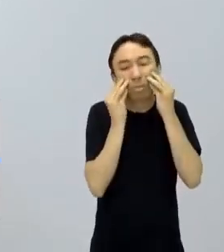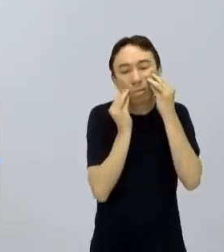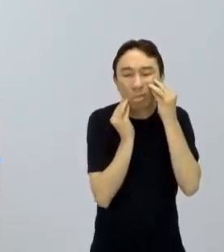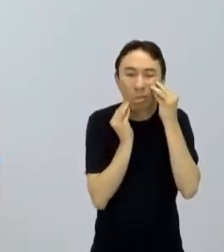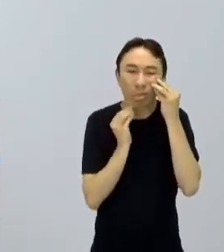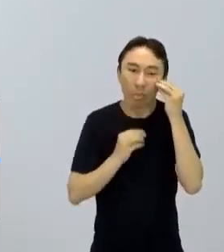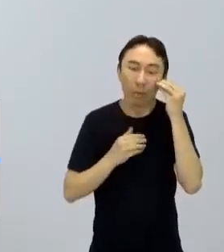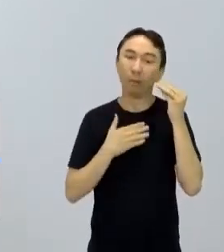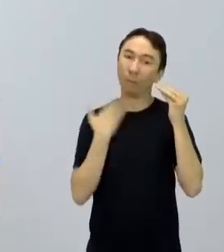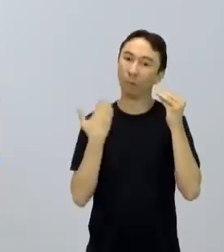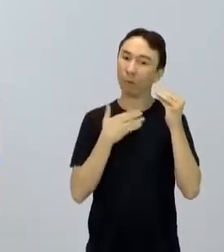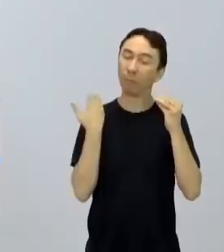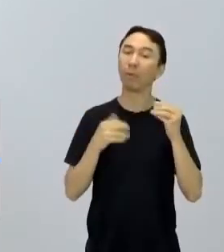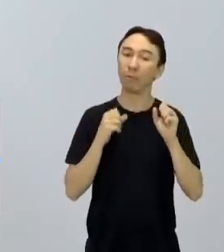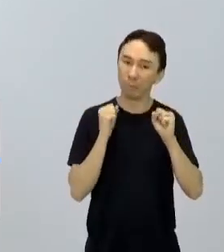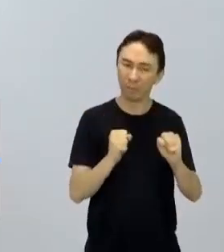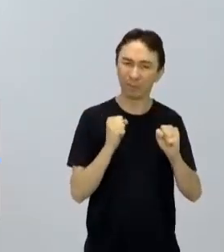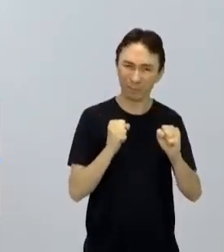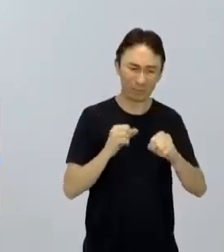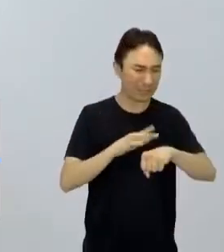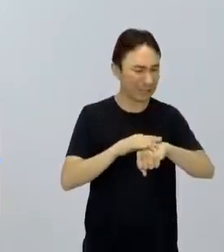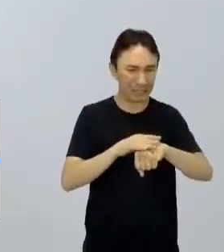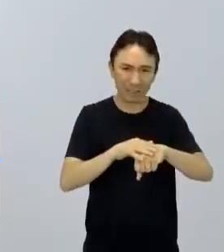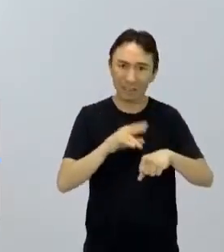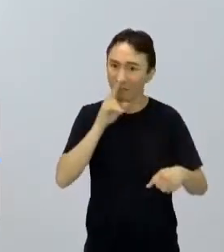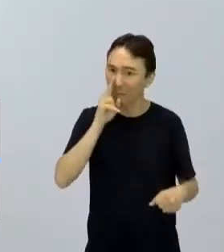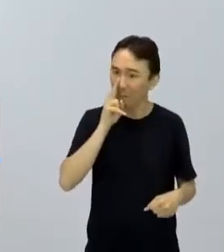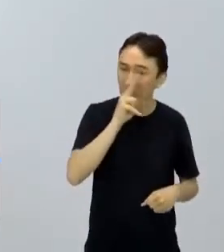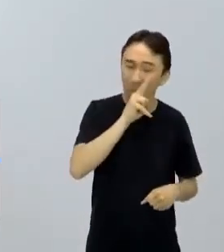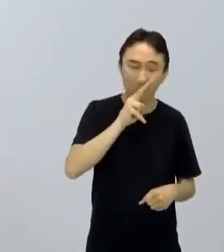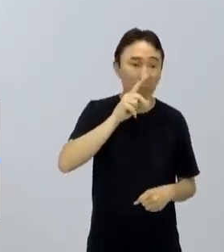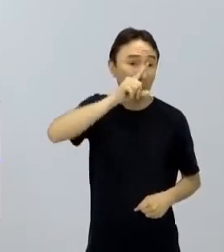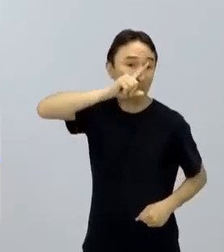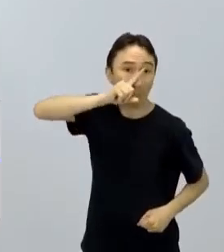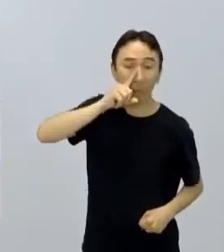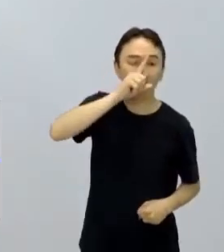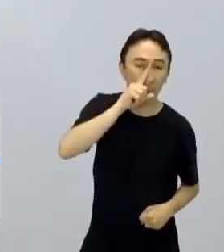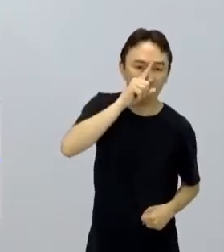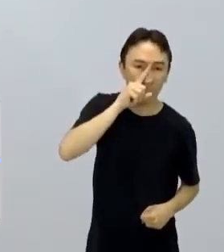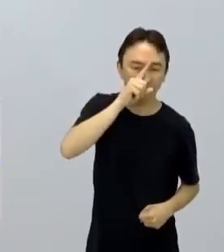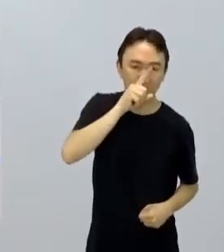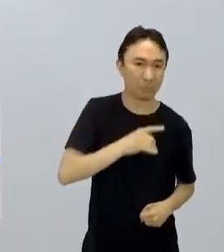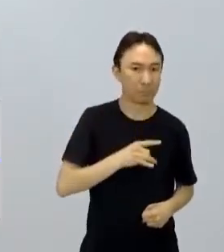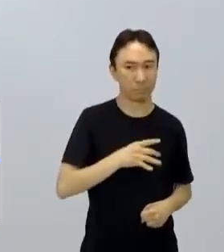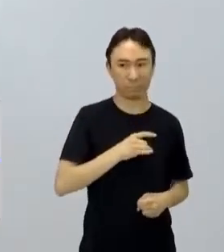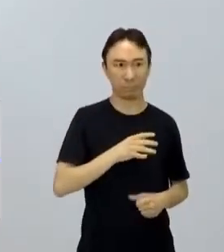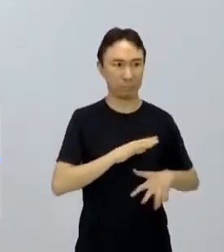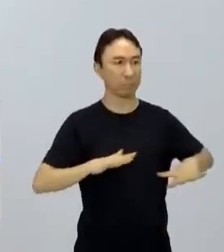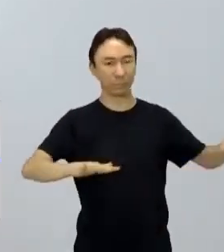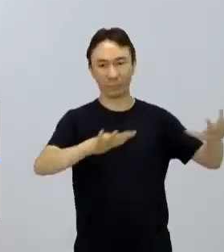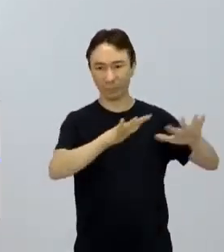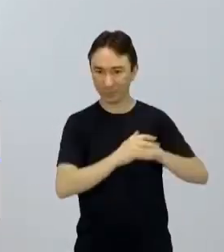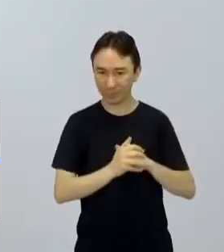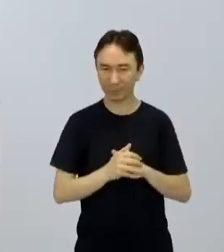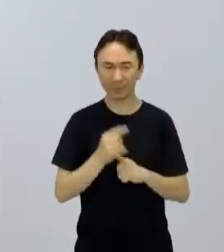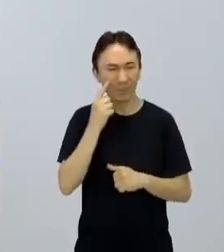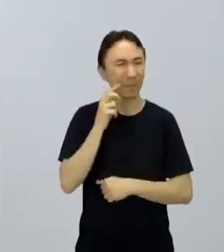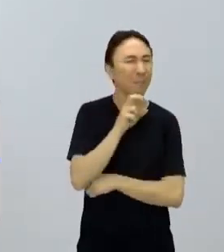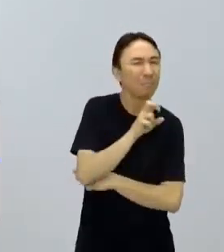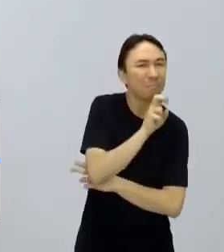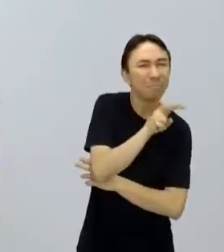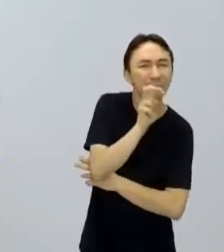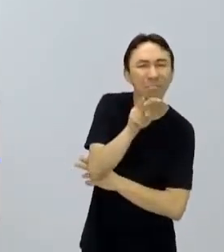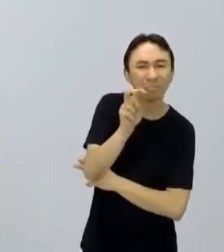gente, né? E era uma doença seríssima, que todo mundo tinha medo, tal. E aí o Edward Jenner, ele observou que as